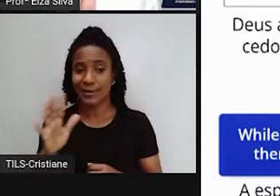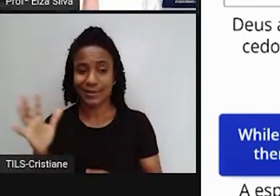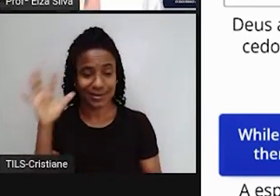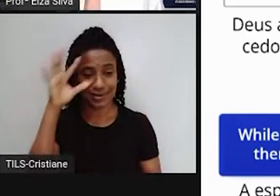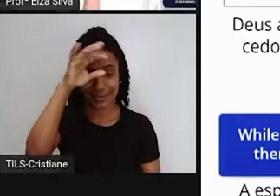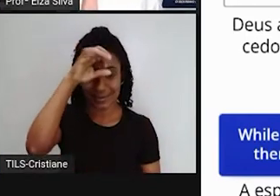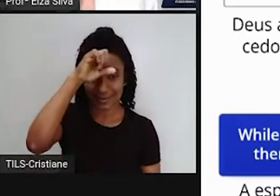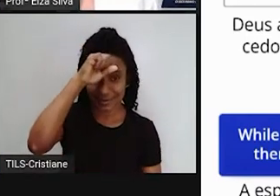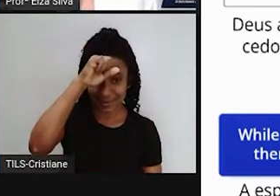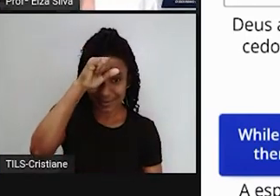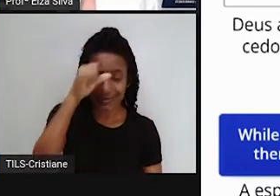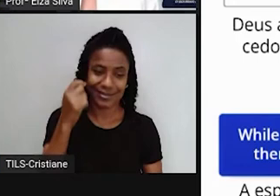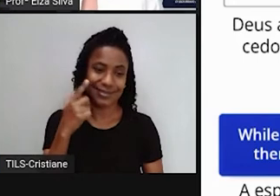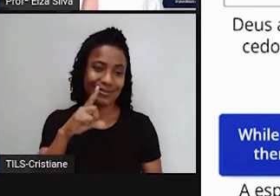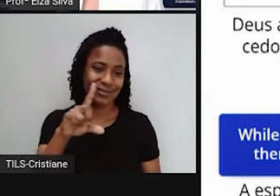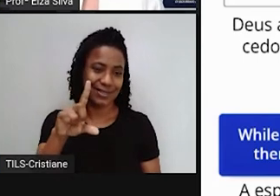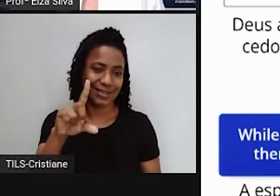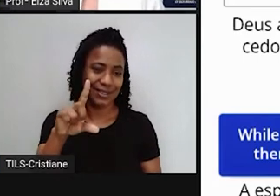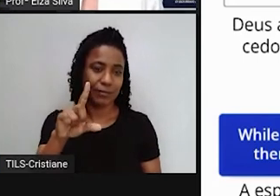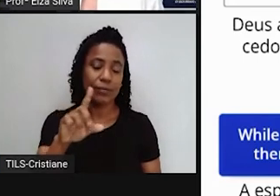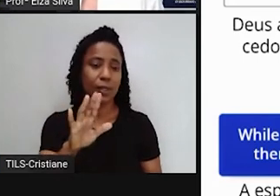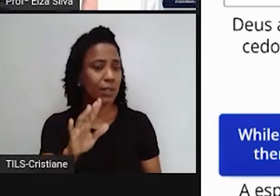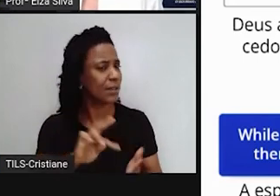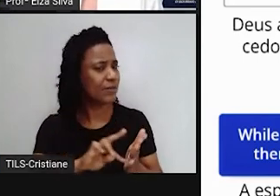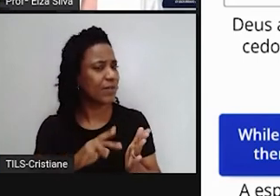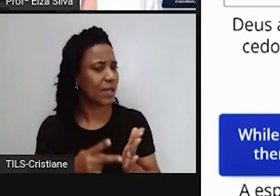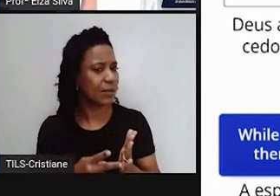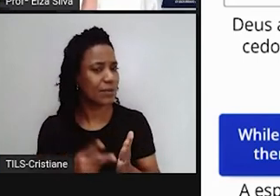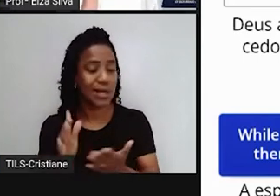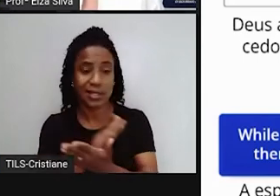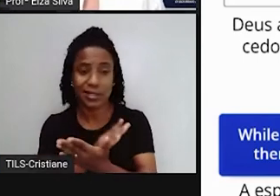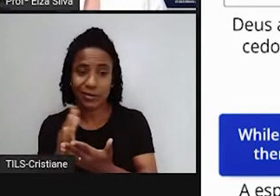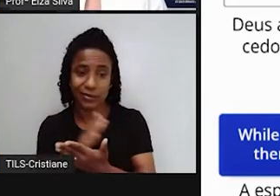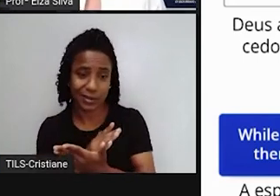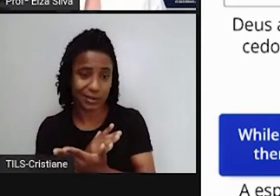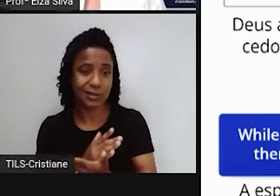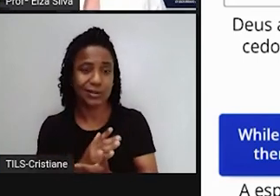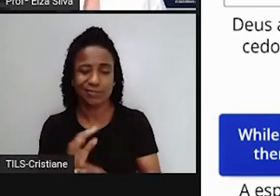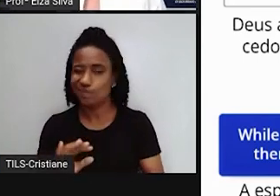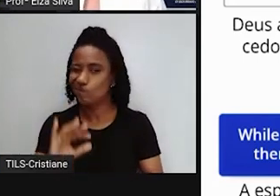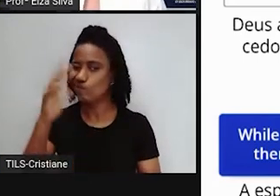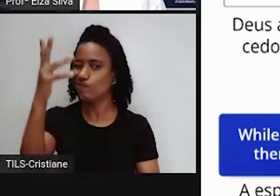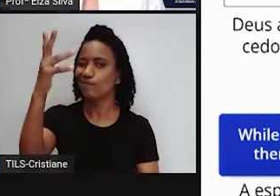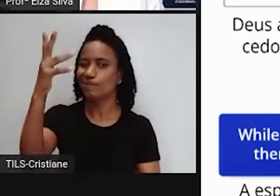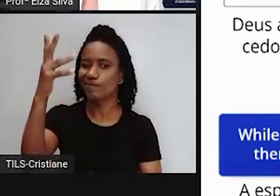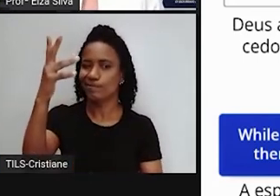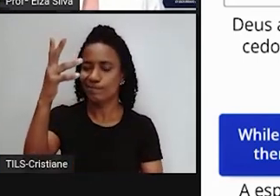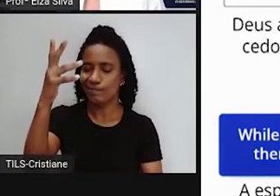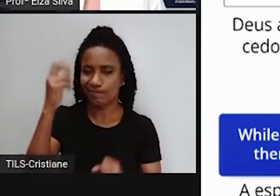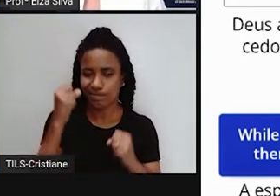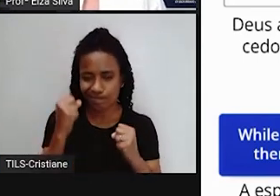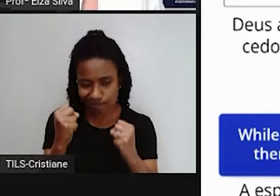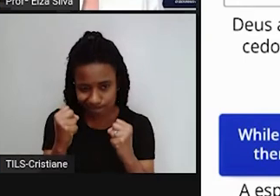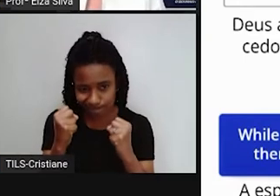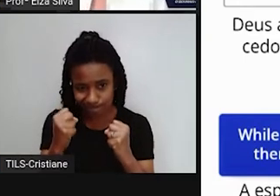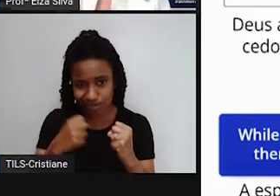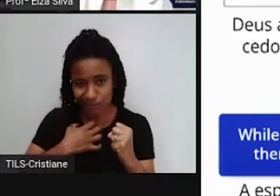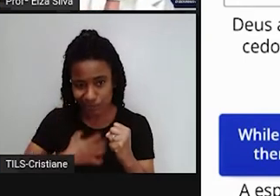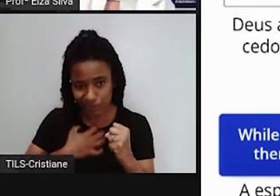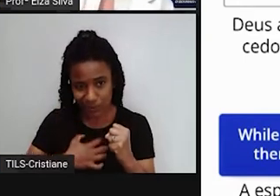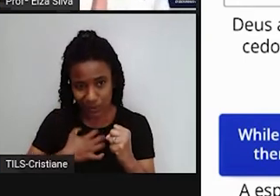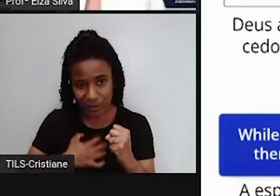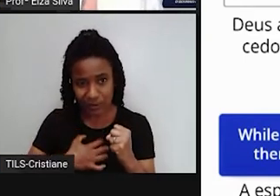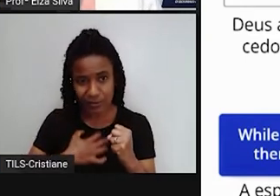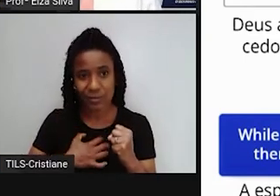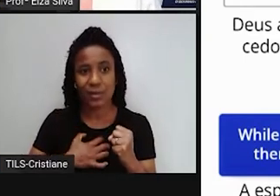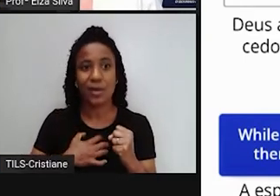ficamos chateados. E alguém chega para você e diz, há males que vêm para bem. Então, por exemplo, vou contar uma história rapidinho aqui, dá